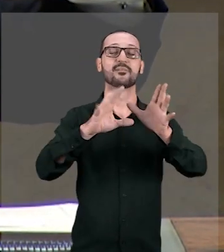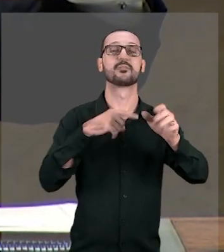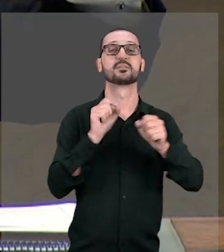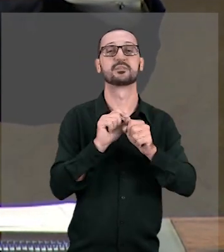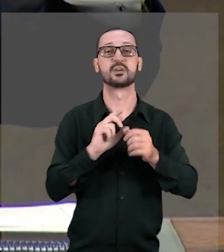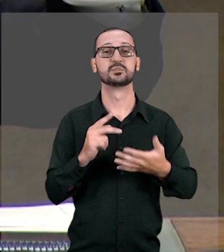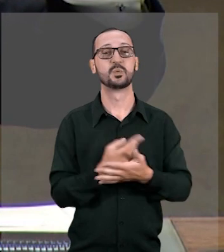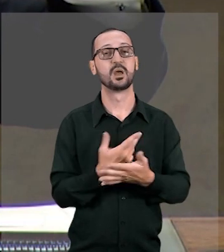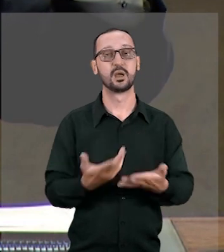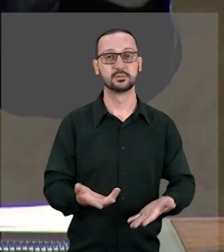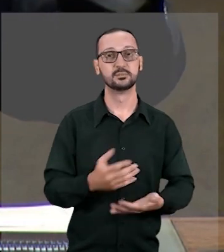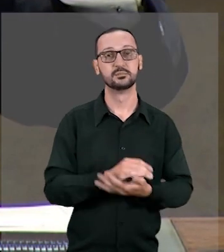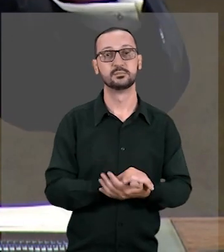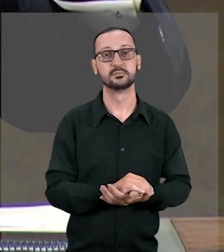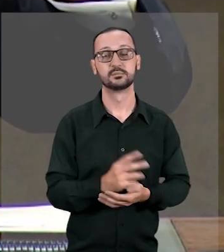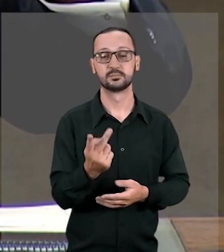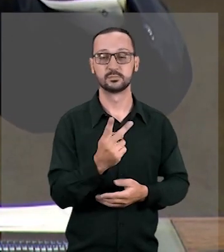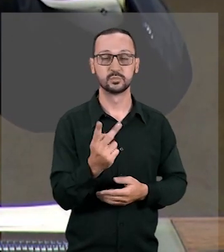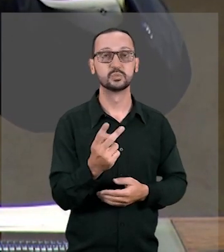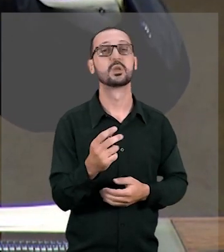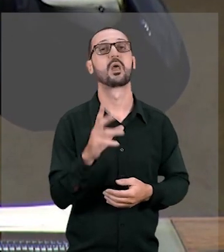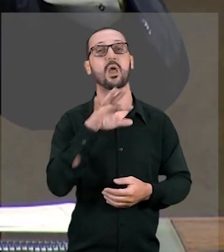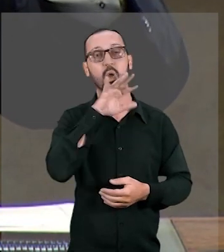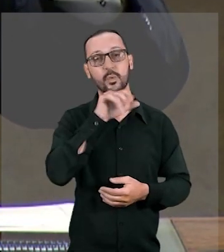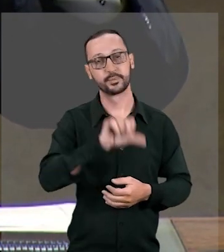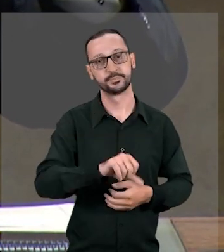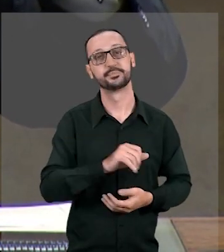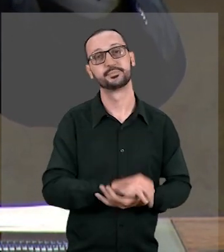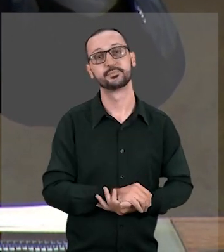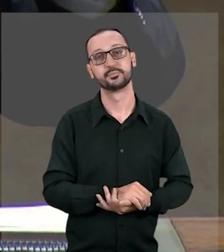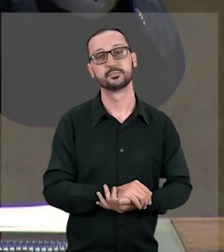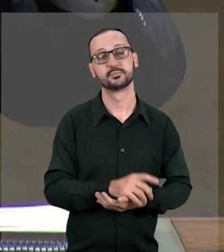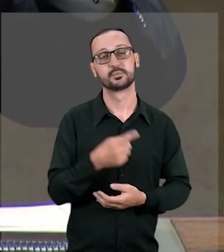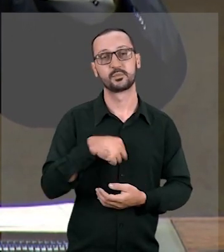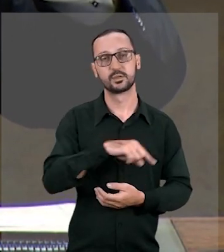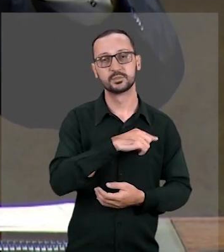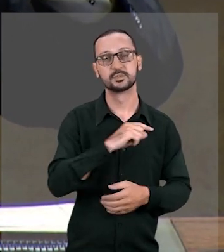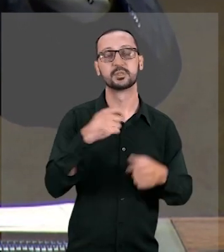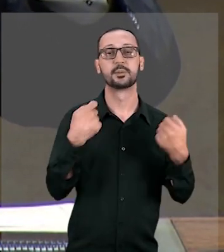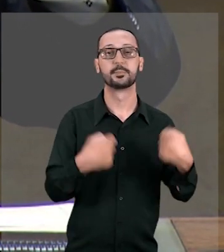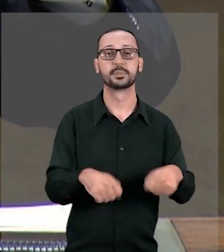arbitrariedade. As duas coisas são ruins. E, portanto, nós precisamos